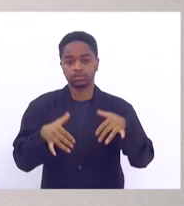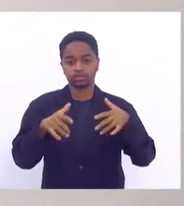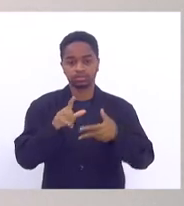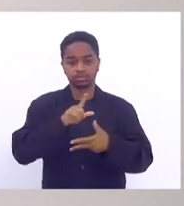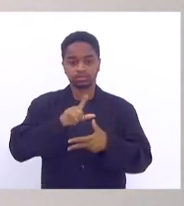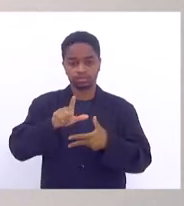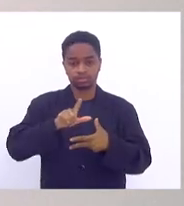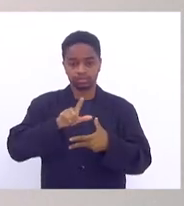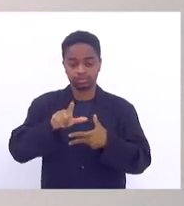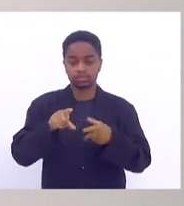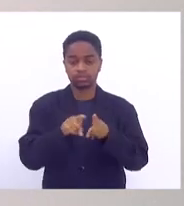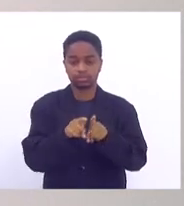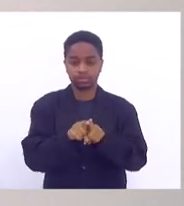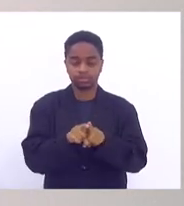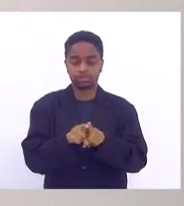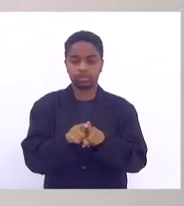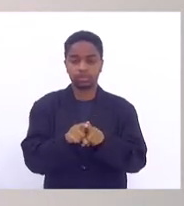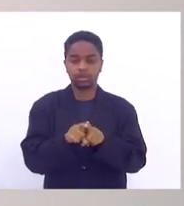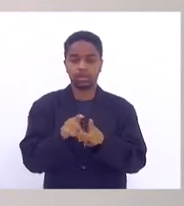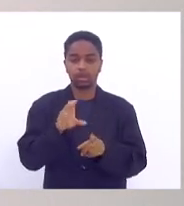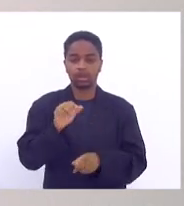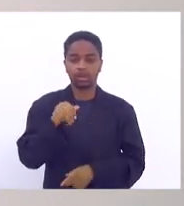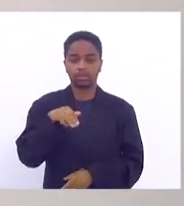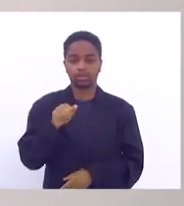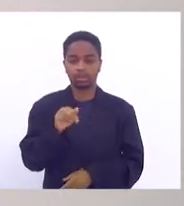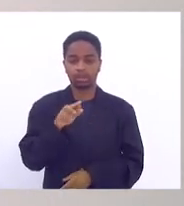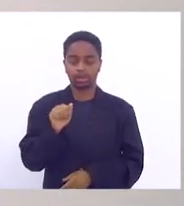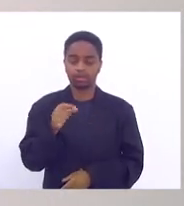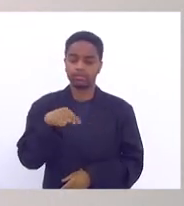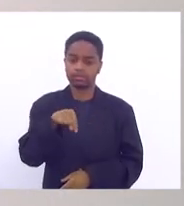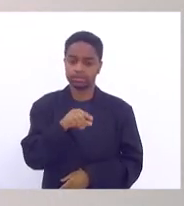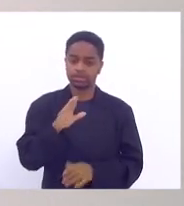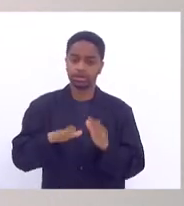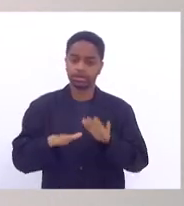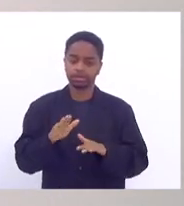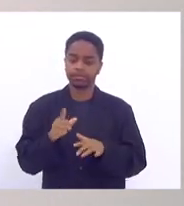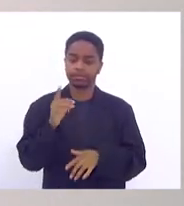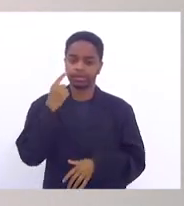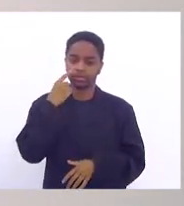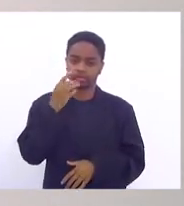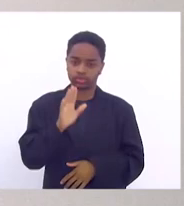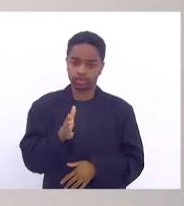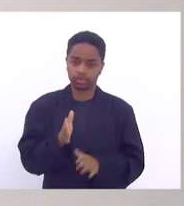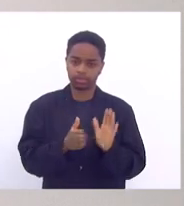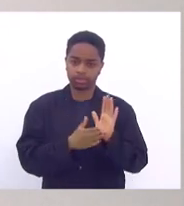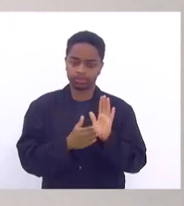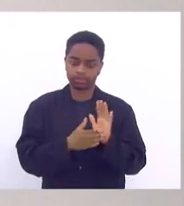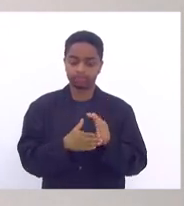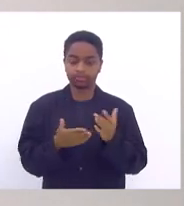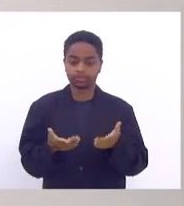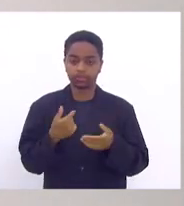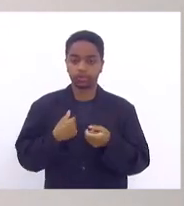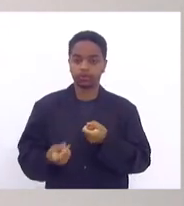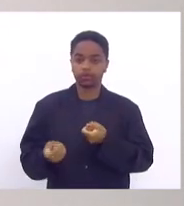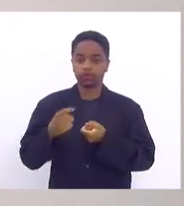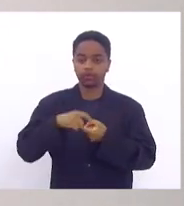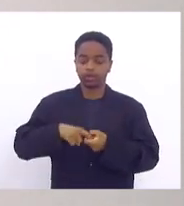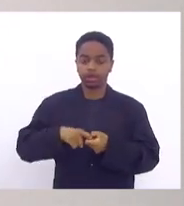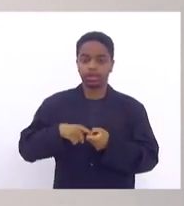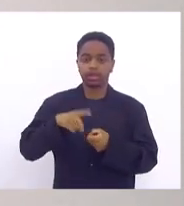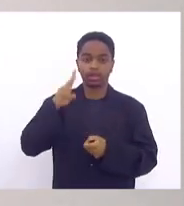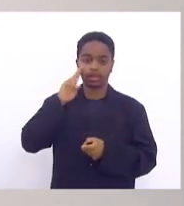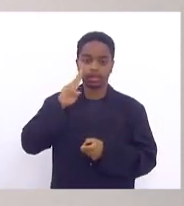e e Câmara Legislativa ter pensado Nessa proposta voltando um pouco pro direito norte-americano